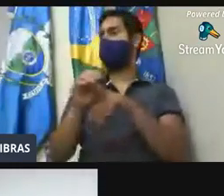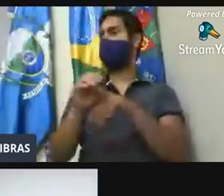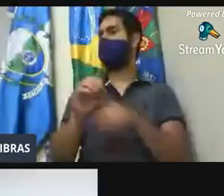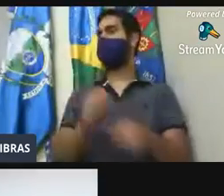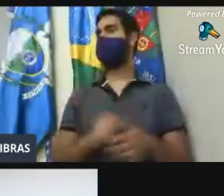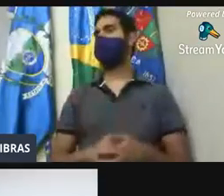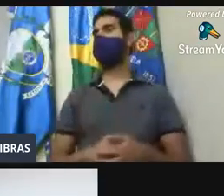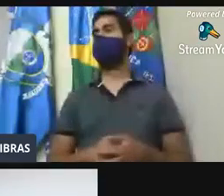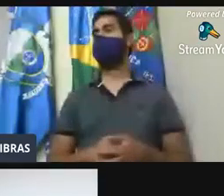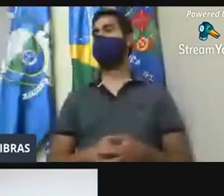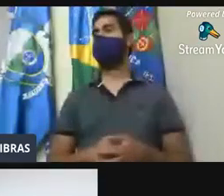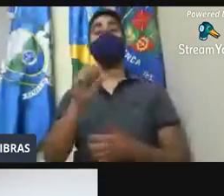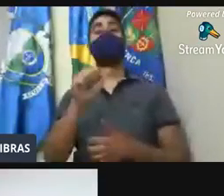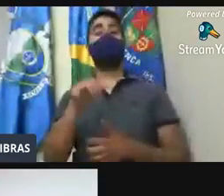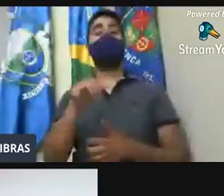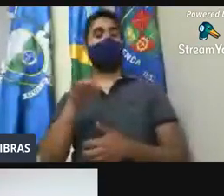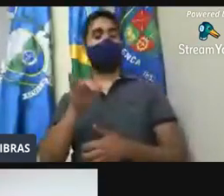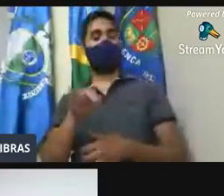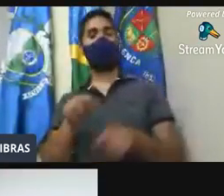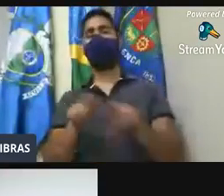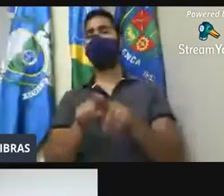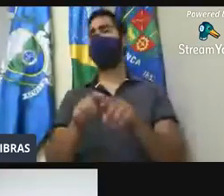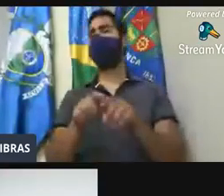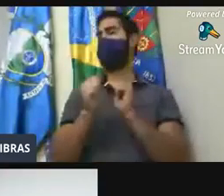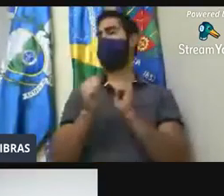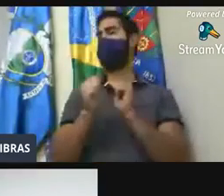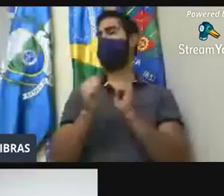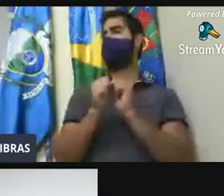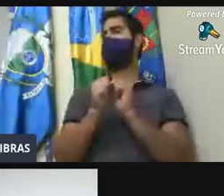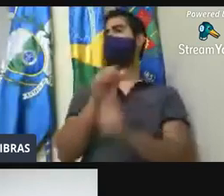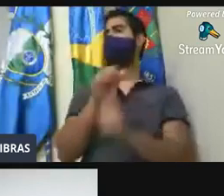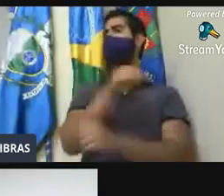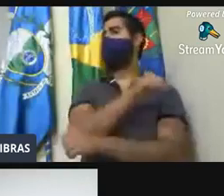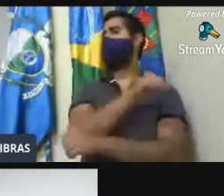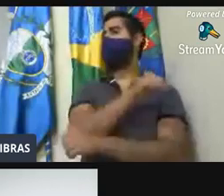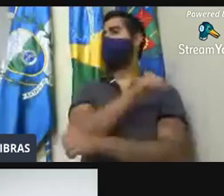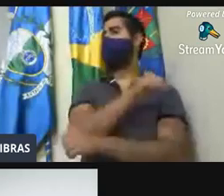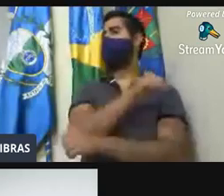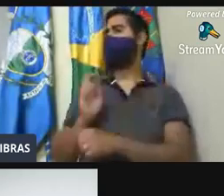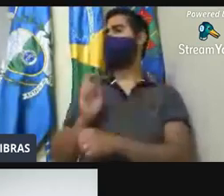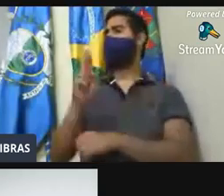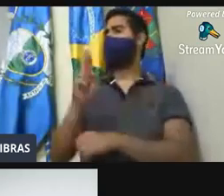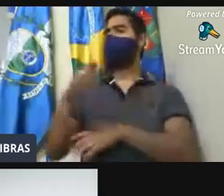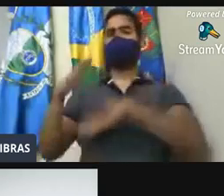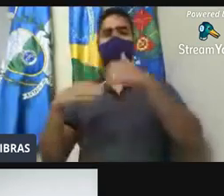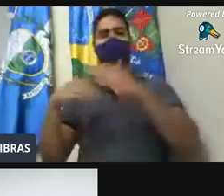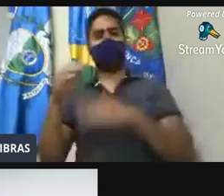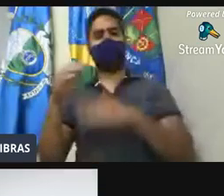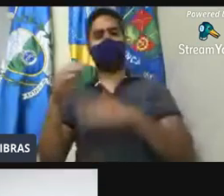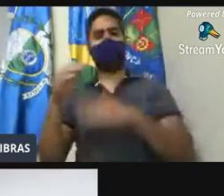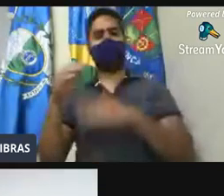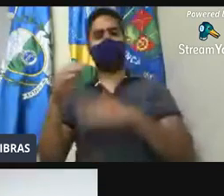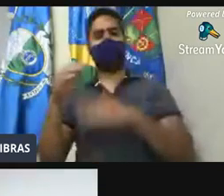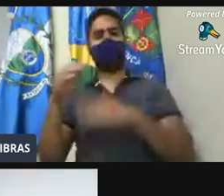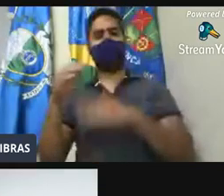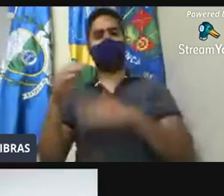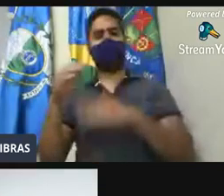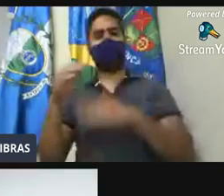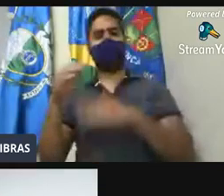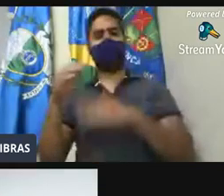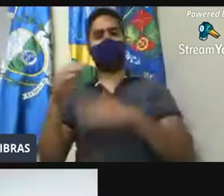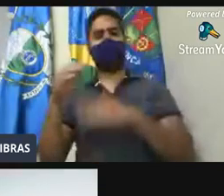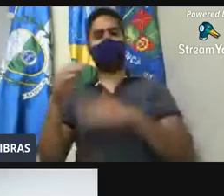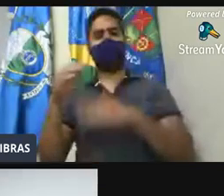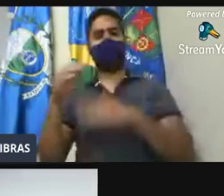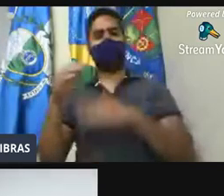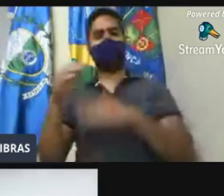é ainda vogal da Junta Comercial do Rio de Janeiro, representando os profissionais de contabilidade do Estado e trabalhando efetivamente para a melhora do ambiente de negócio